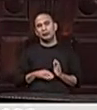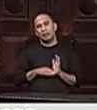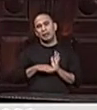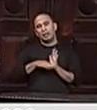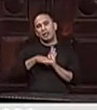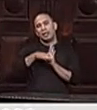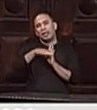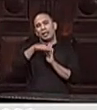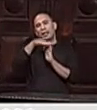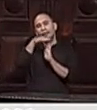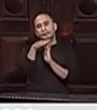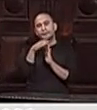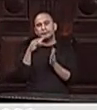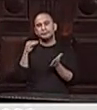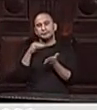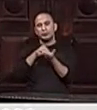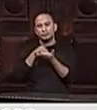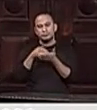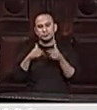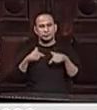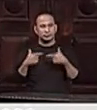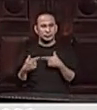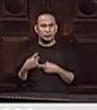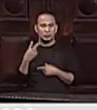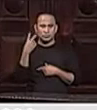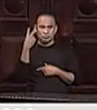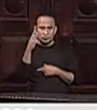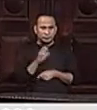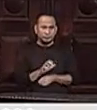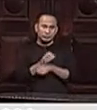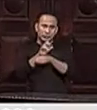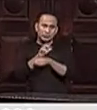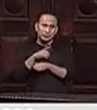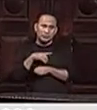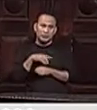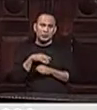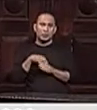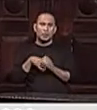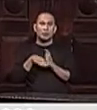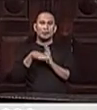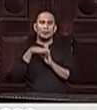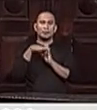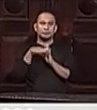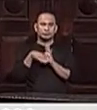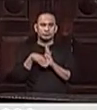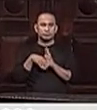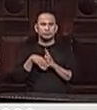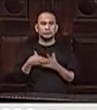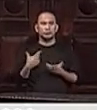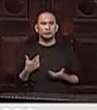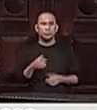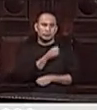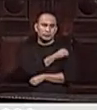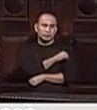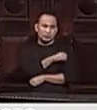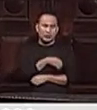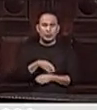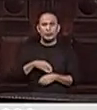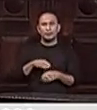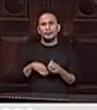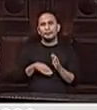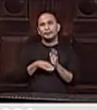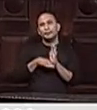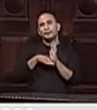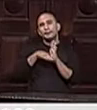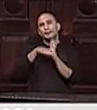significativo do desemprego. Só 2 estados tiveram um aumento de desemprego. O Rio de Janeiro, que teve o maior índice de aumento de desemprego, e o estado